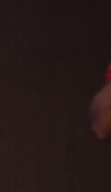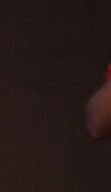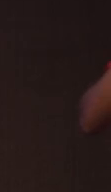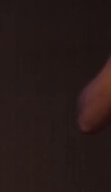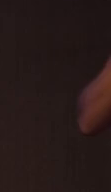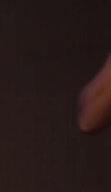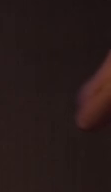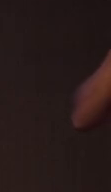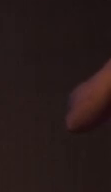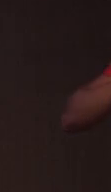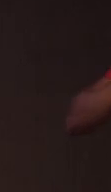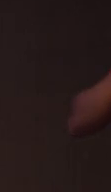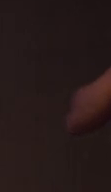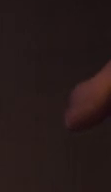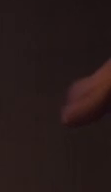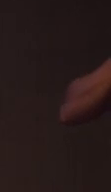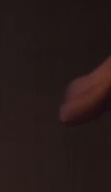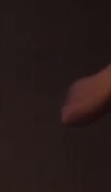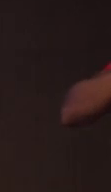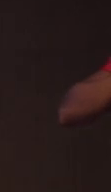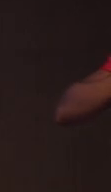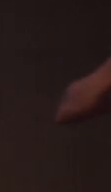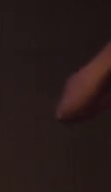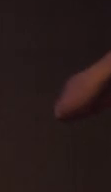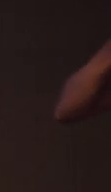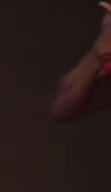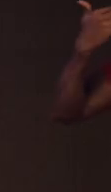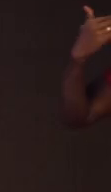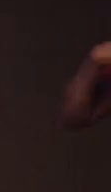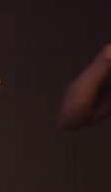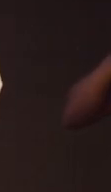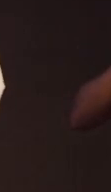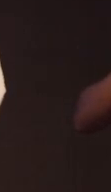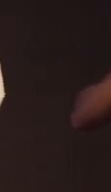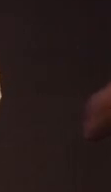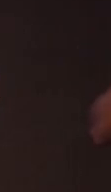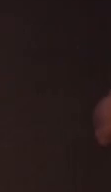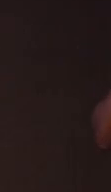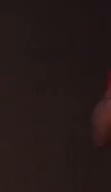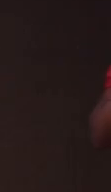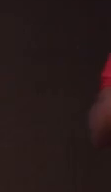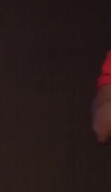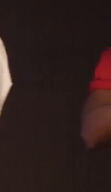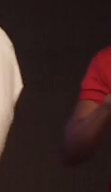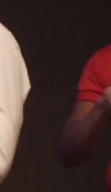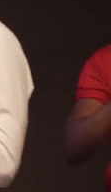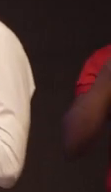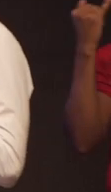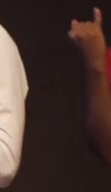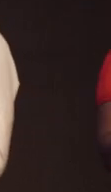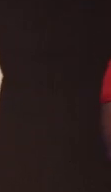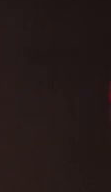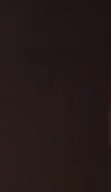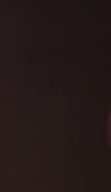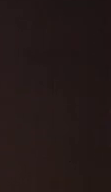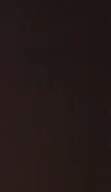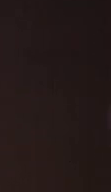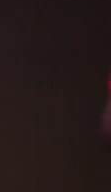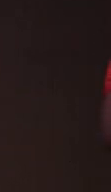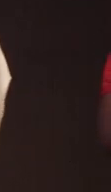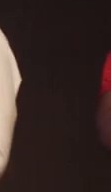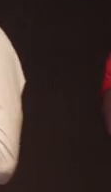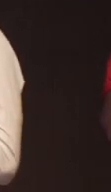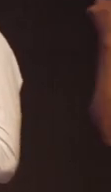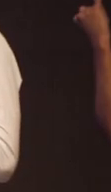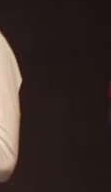6 anos. Naquele momento eles diziam o seguinte: vocês acabaram, Lula nunca mais vai ser nada, o PT não vai ser